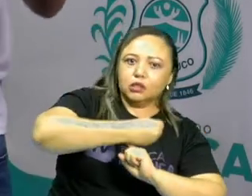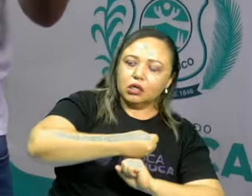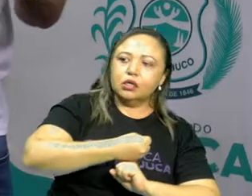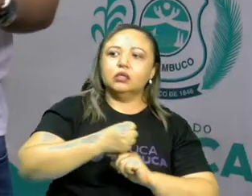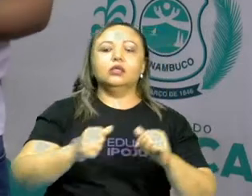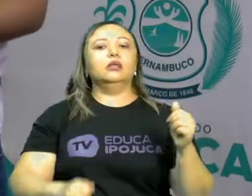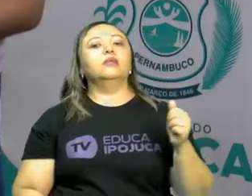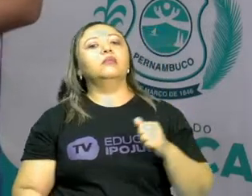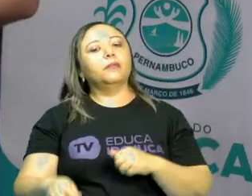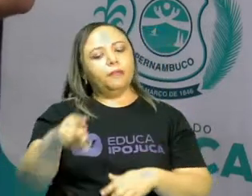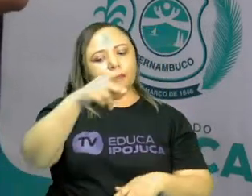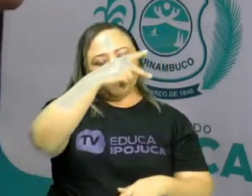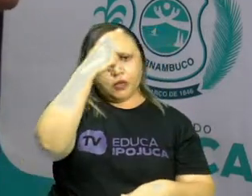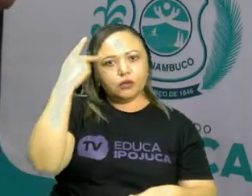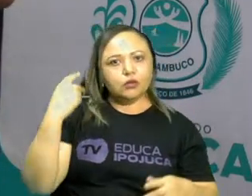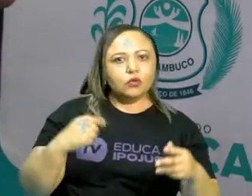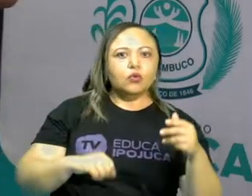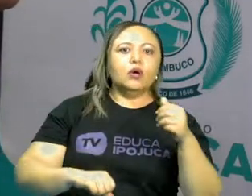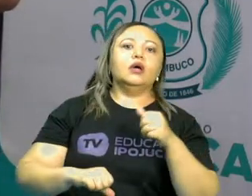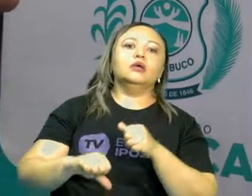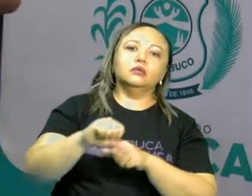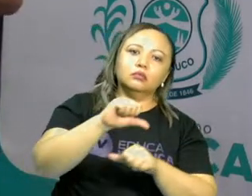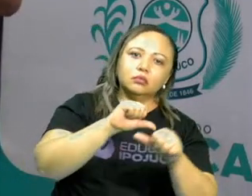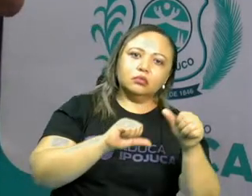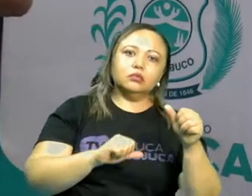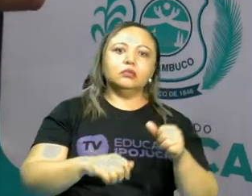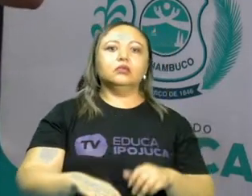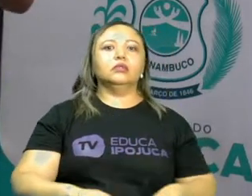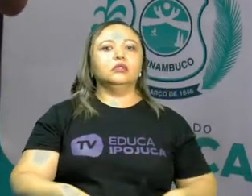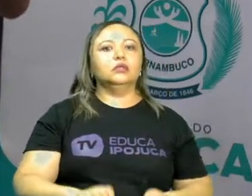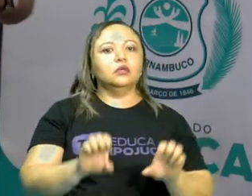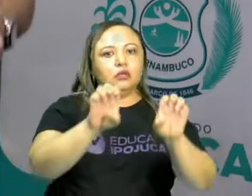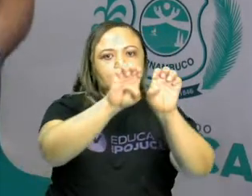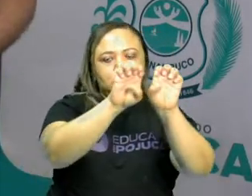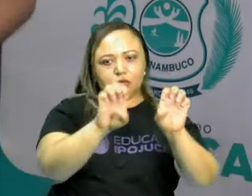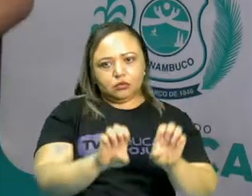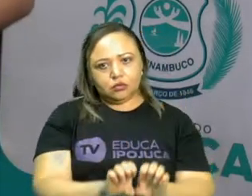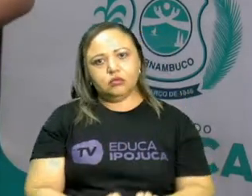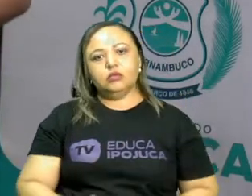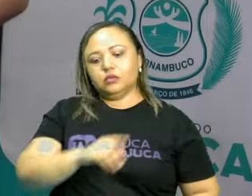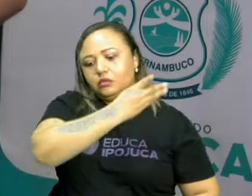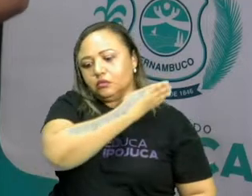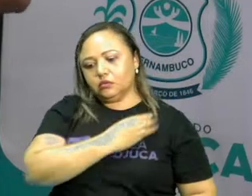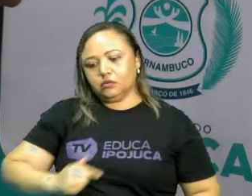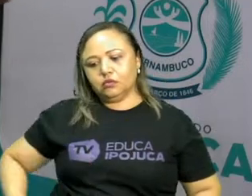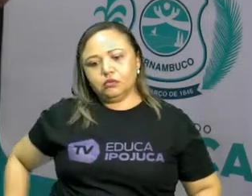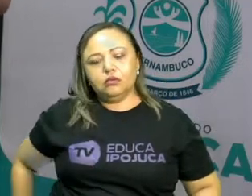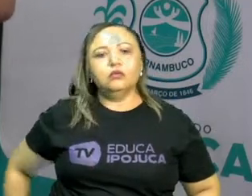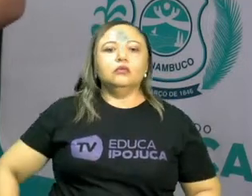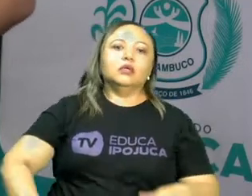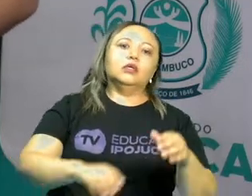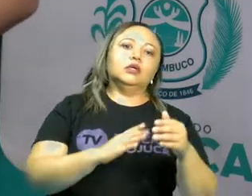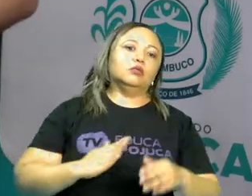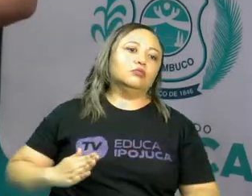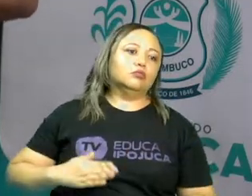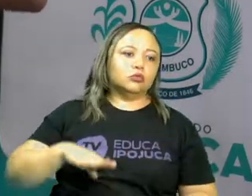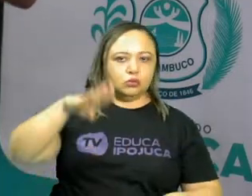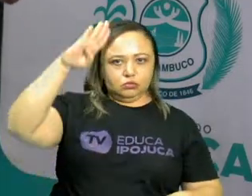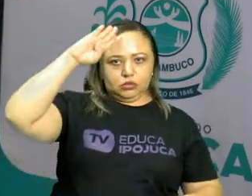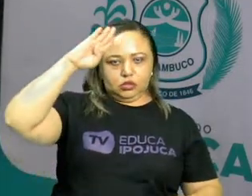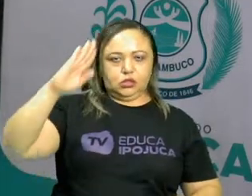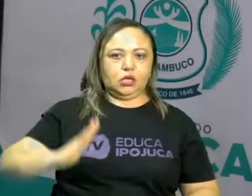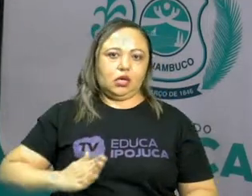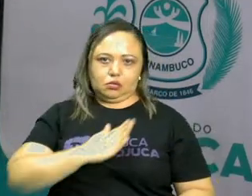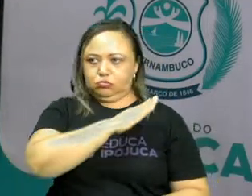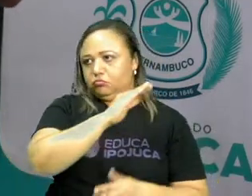sociais entre as pessoas elas são mudanças na existem ações de governo das estruturas militares perto